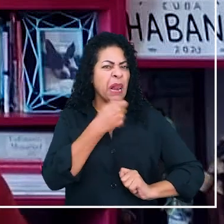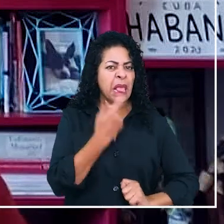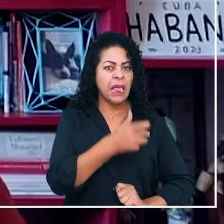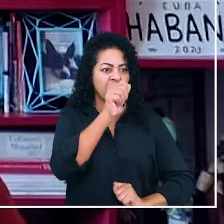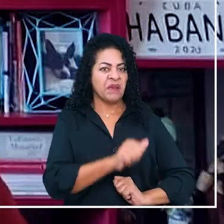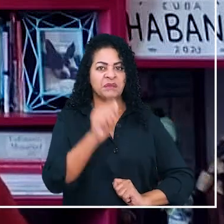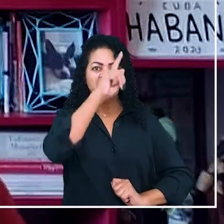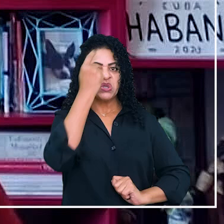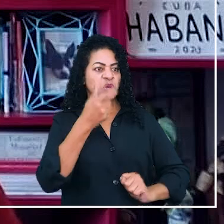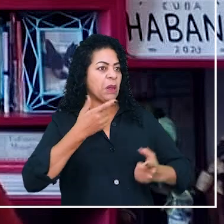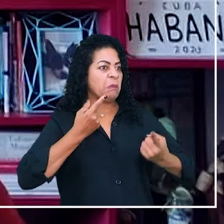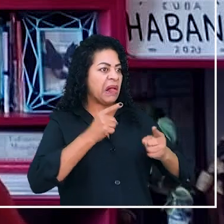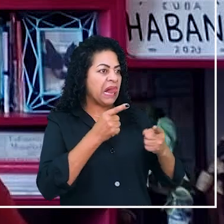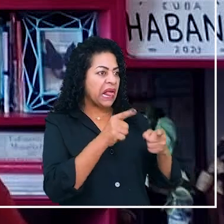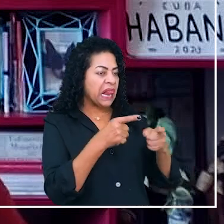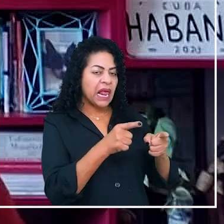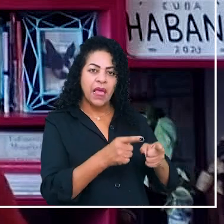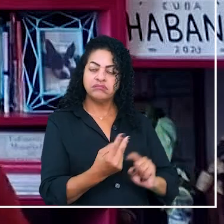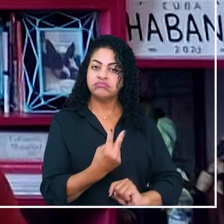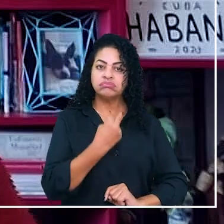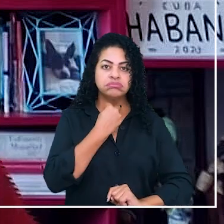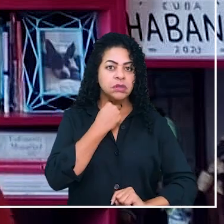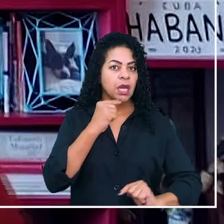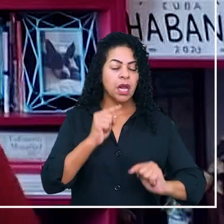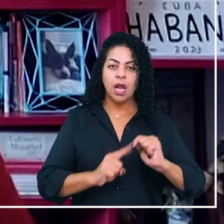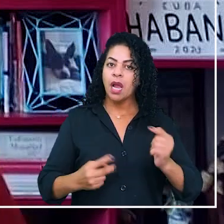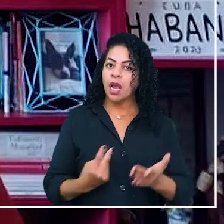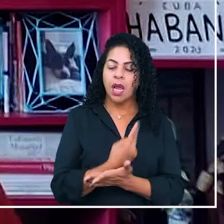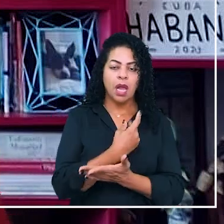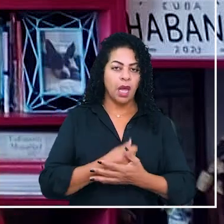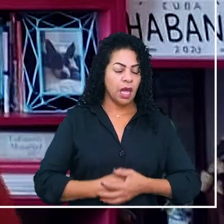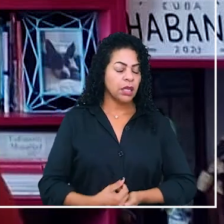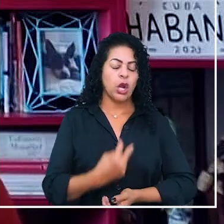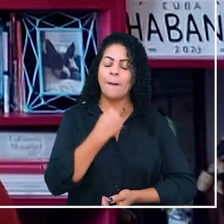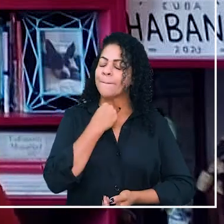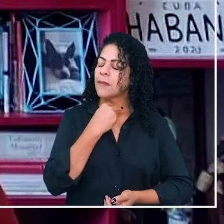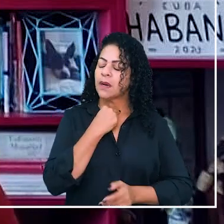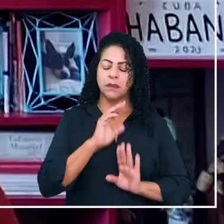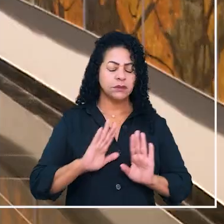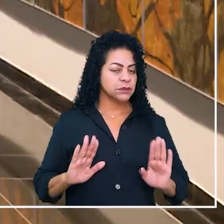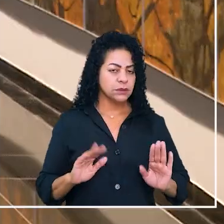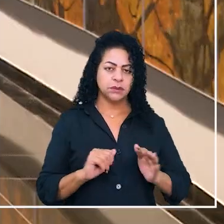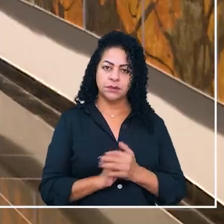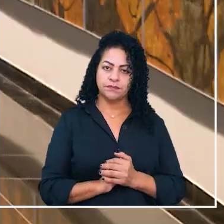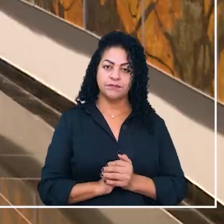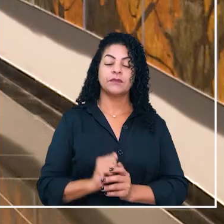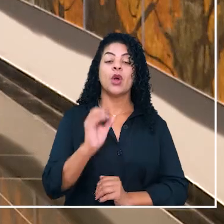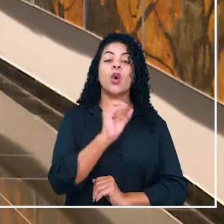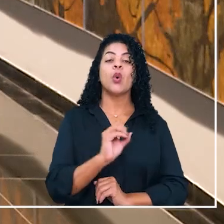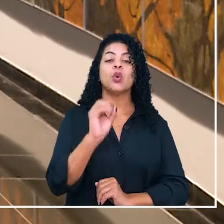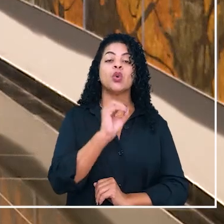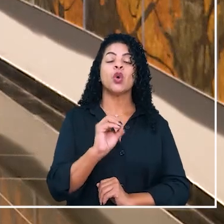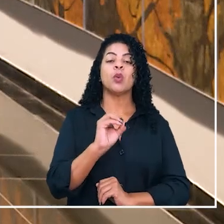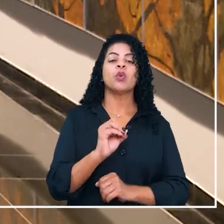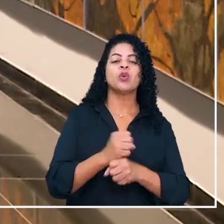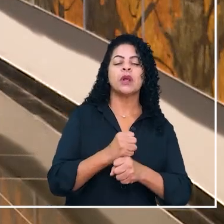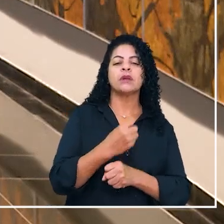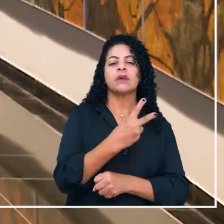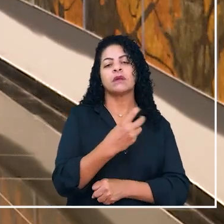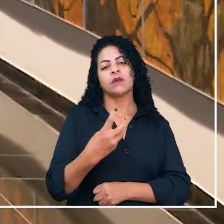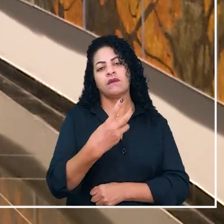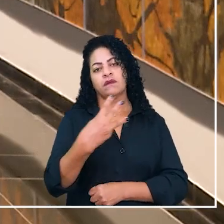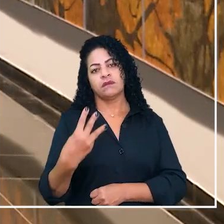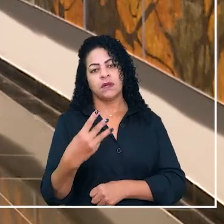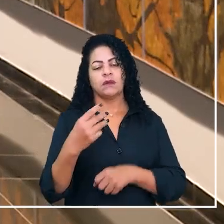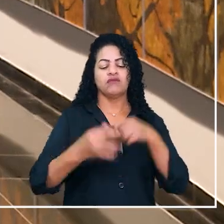a dignidade da vítima ou das testemunhas presentes não deve ser permitido. Desde outubro de 2023,